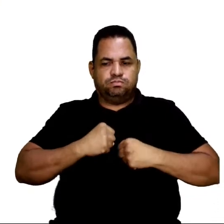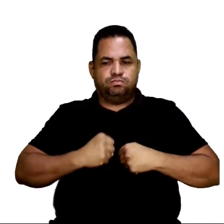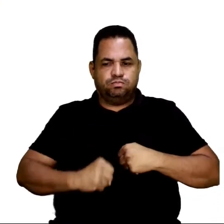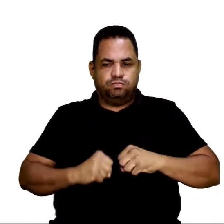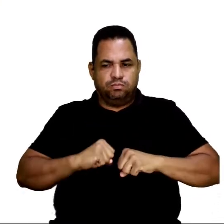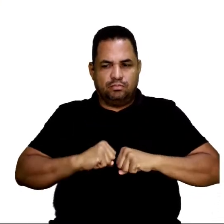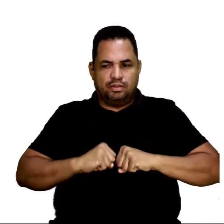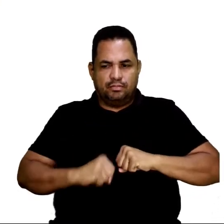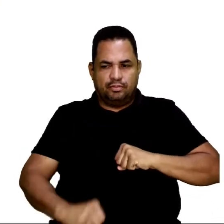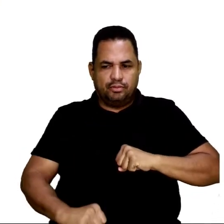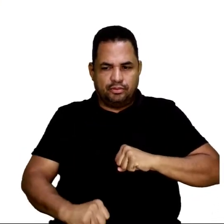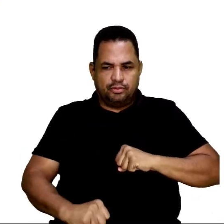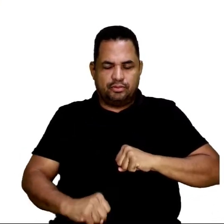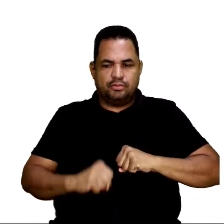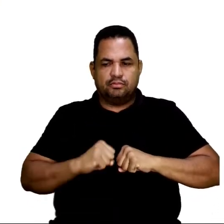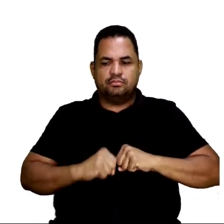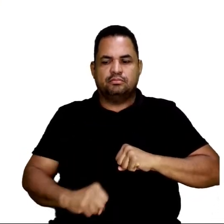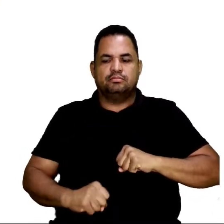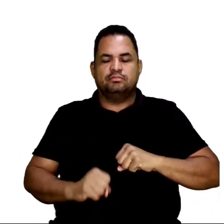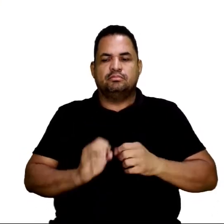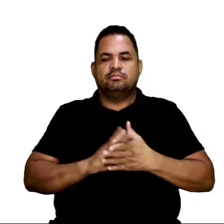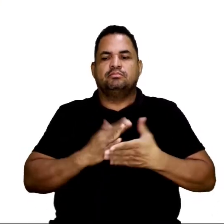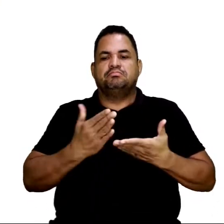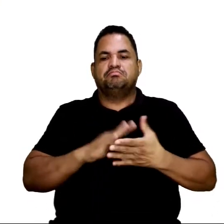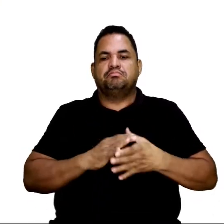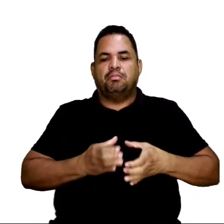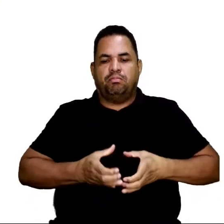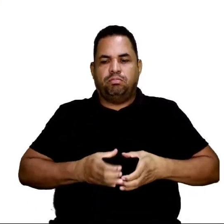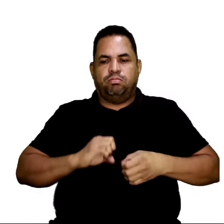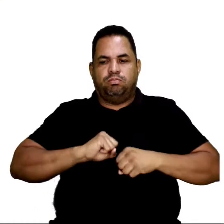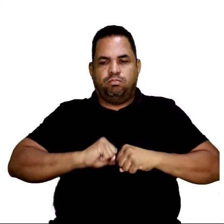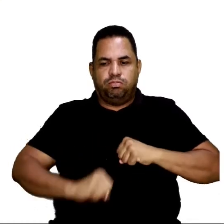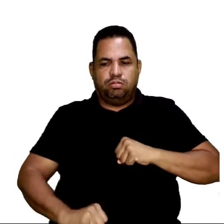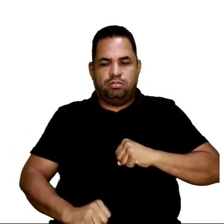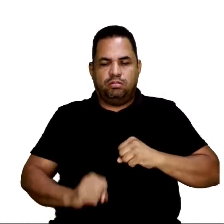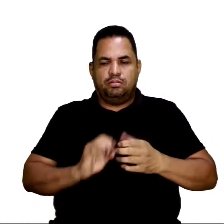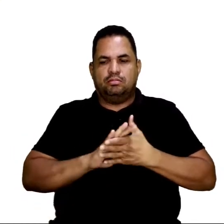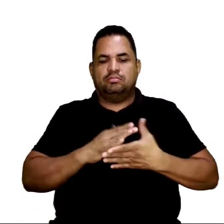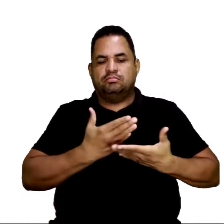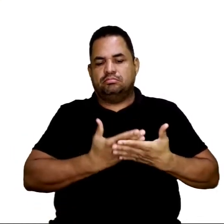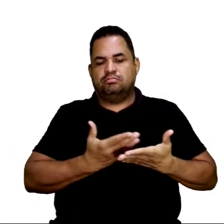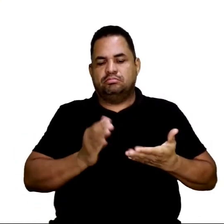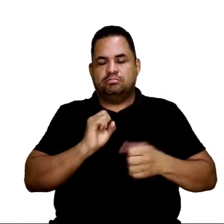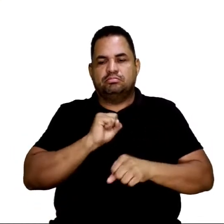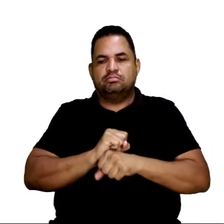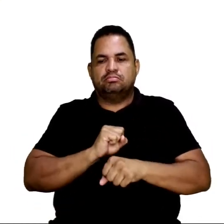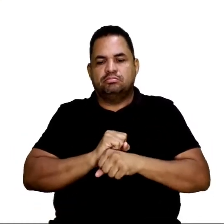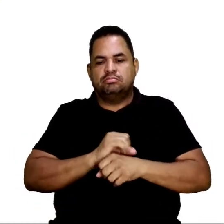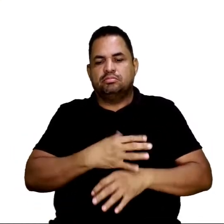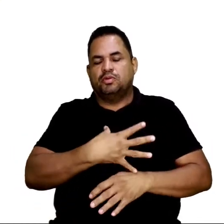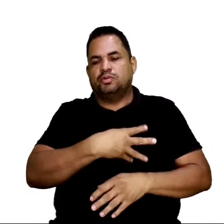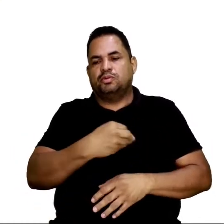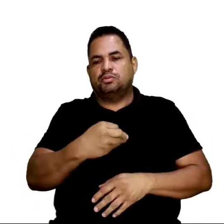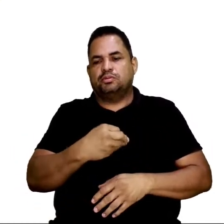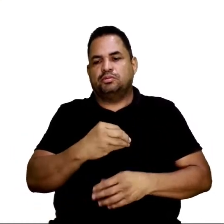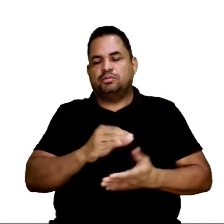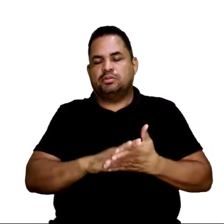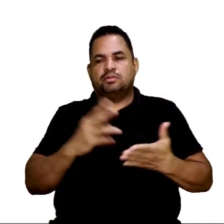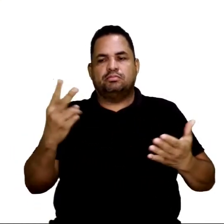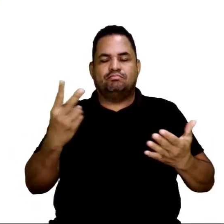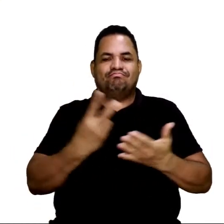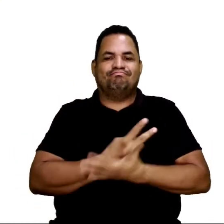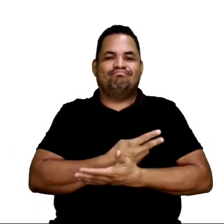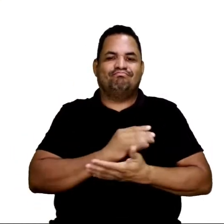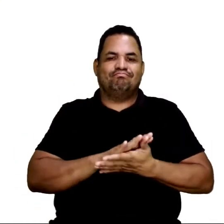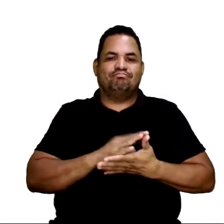situação que, infelizmente, é trágica para a mãe que estava esperando, tão ansiosa pelo esse bebê, e aí aconteceu um